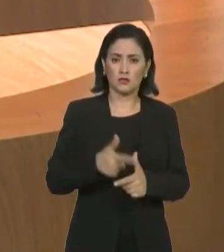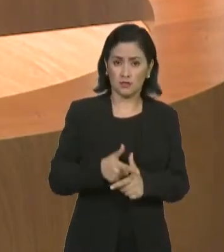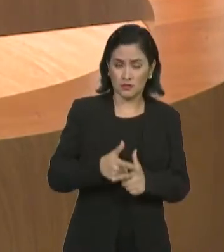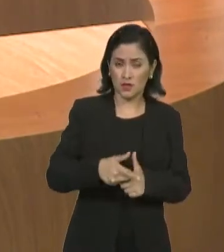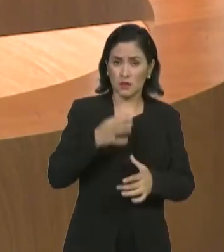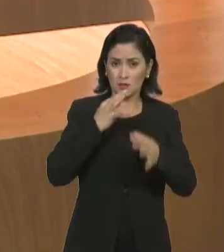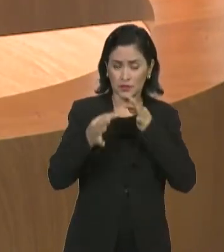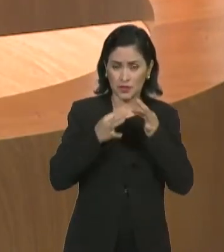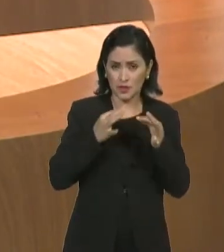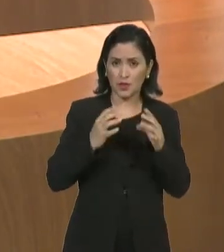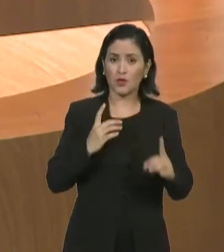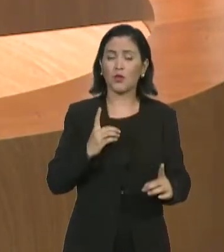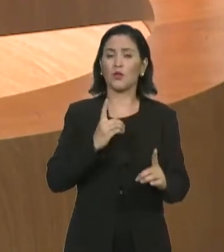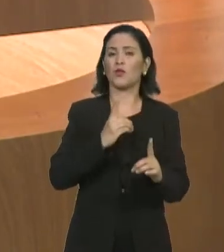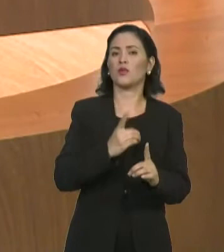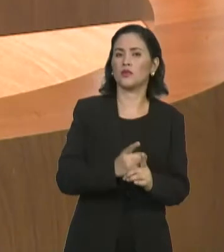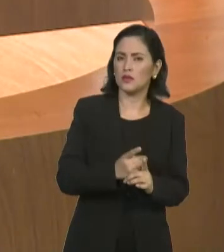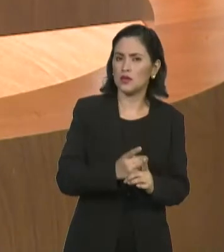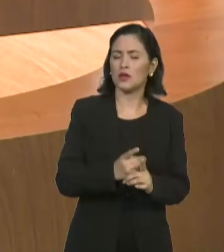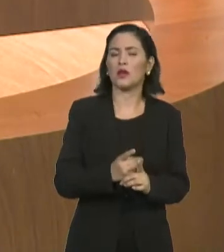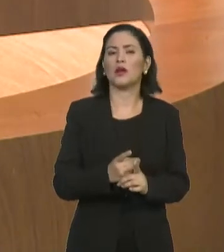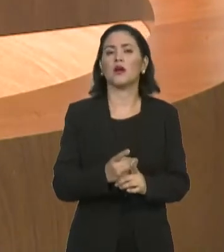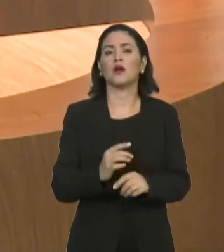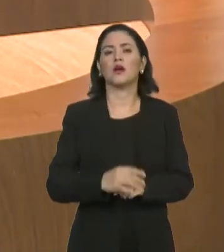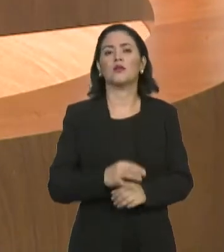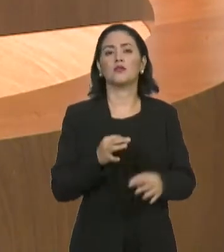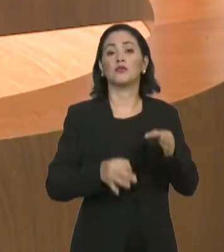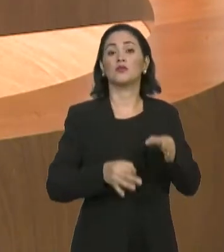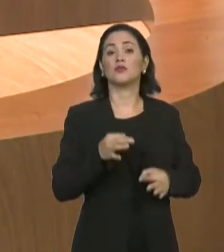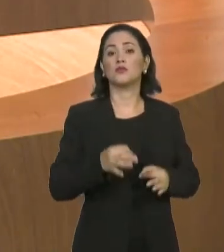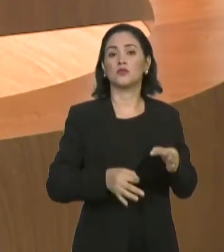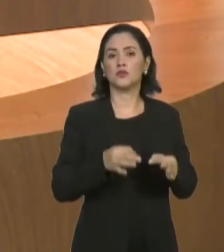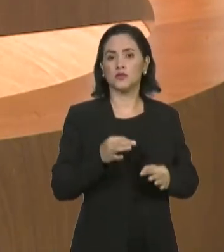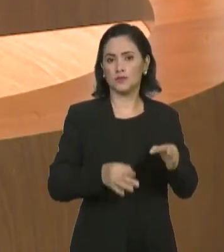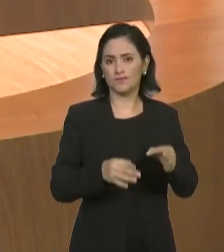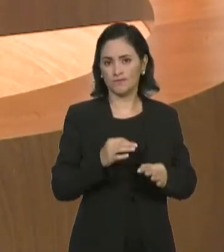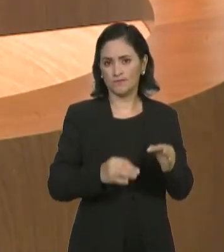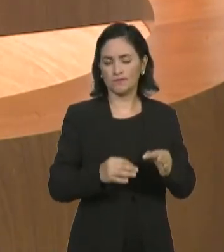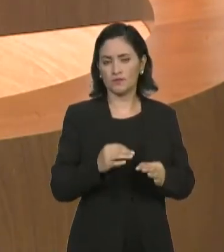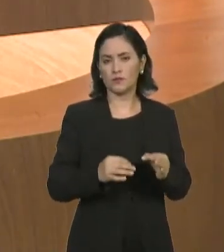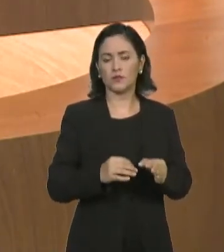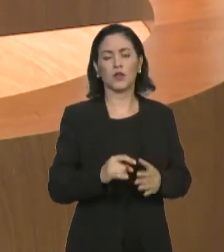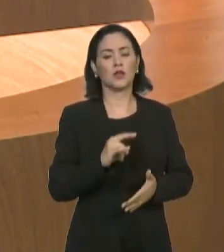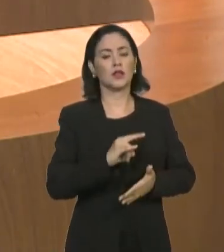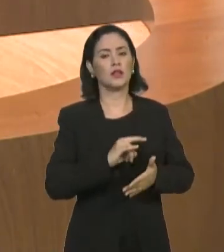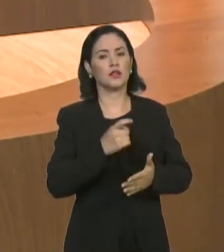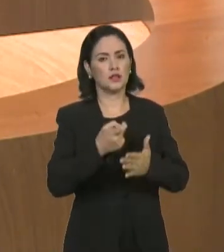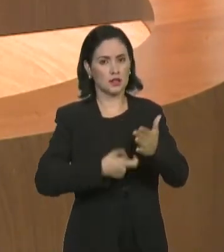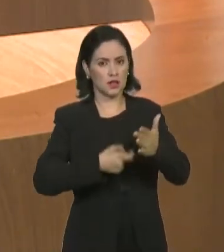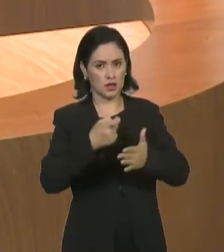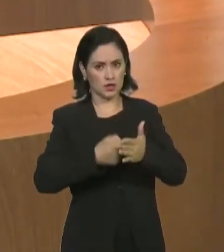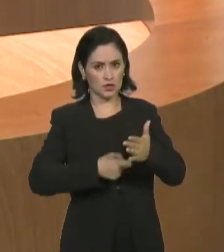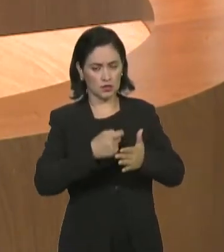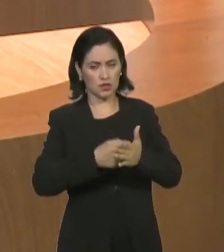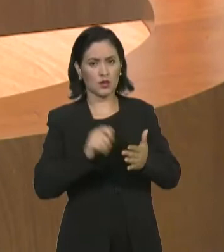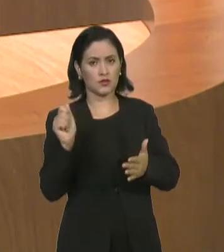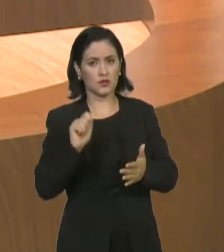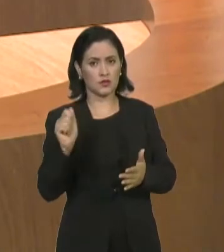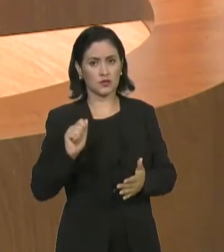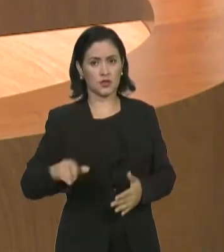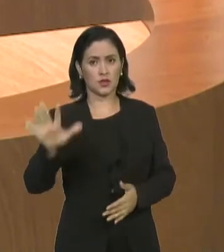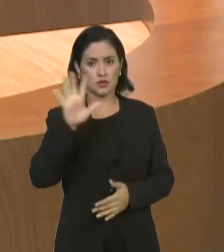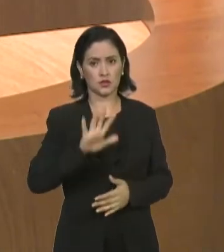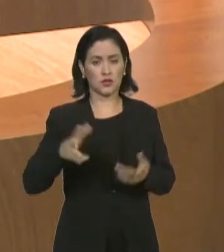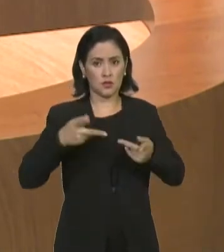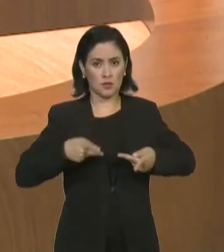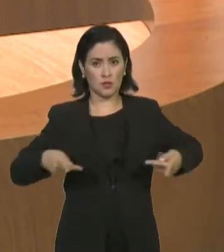jurídico como se pode observar por exemplo e na recente nota técnica da Associação Nacional dos Procuradores da